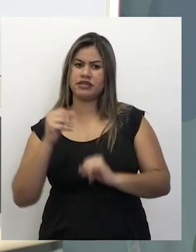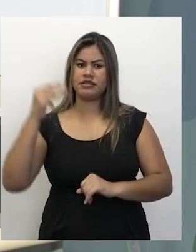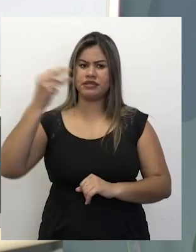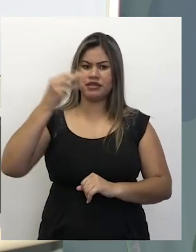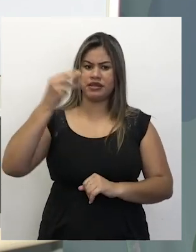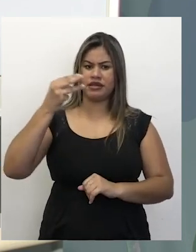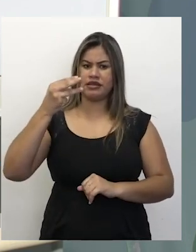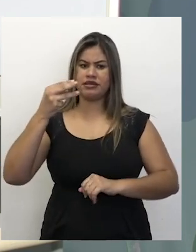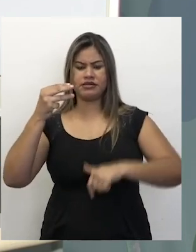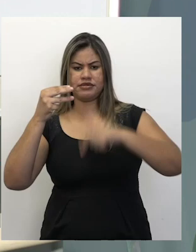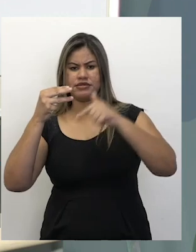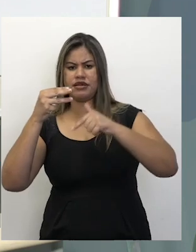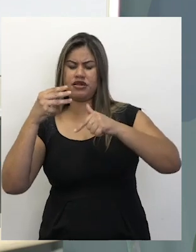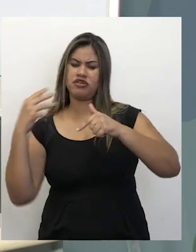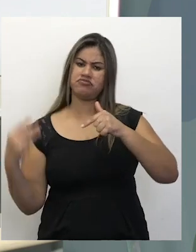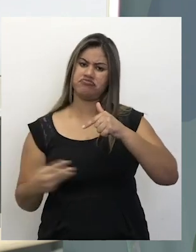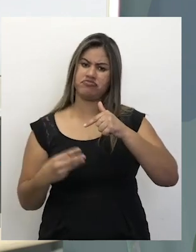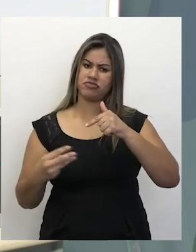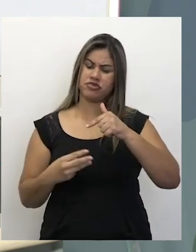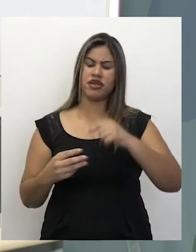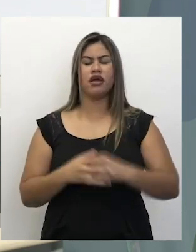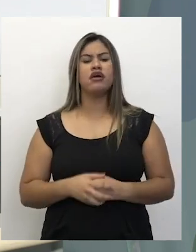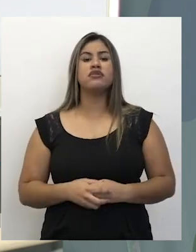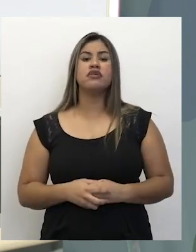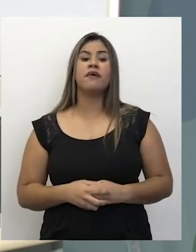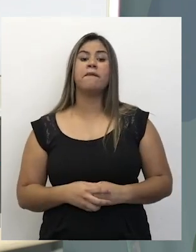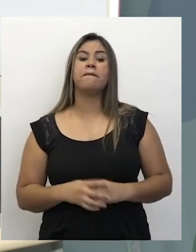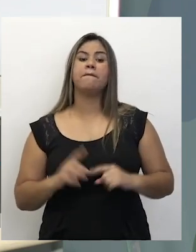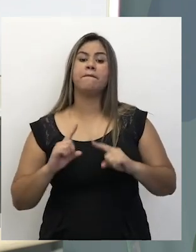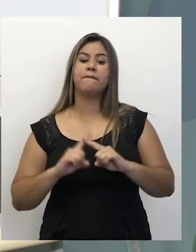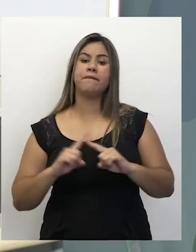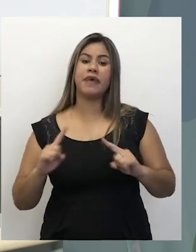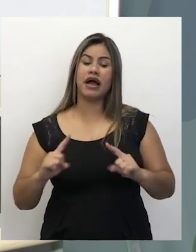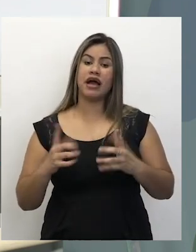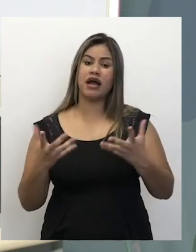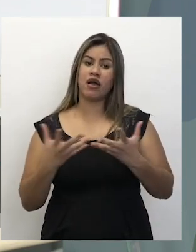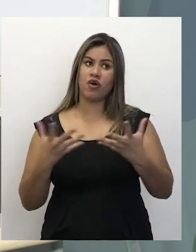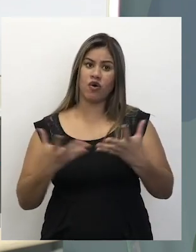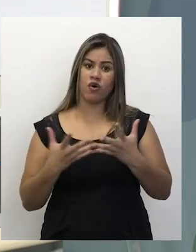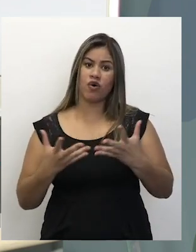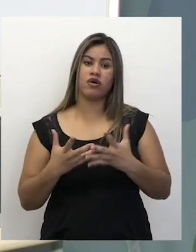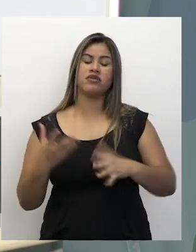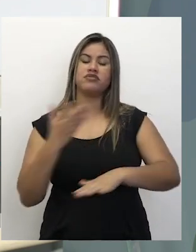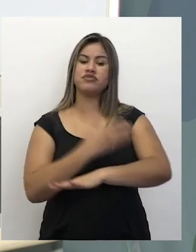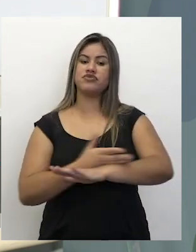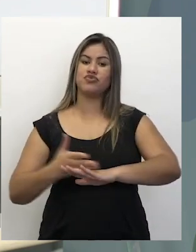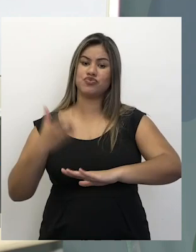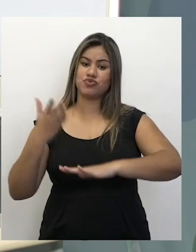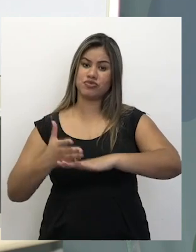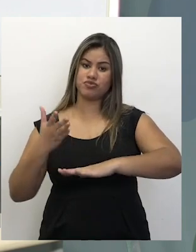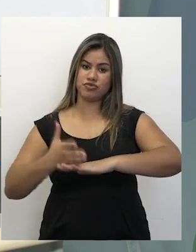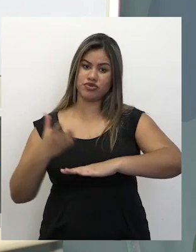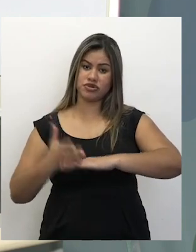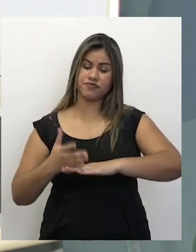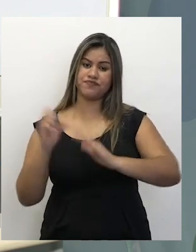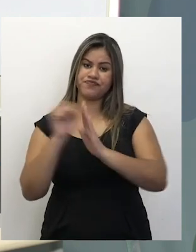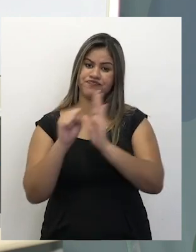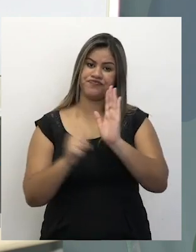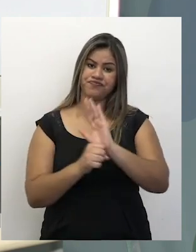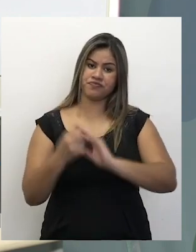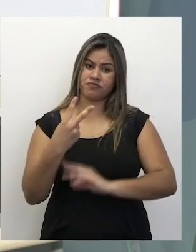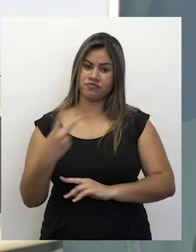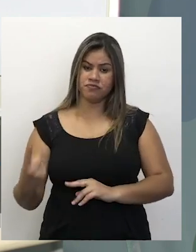e é uma poesia nós estamos vivendo pelo contemporâneos e no século 21 hoje não existe a